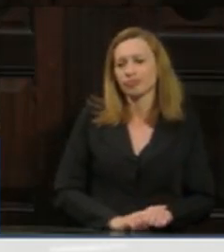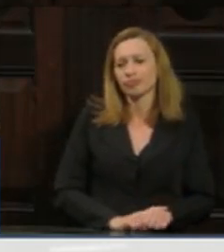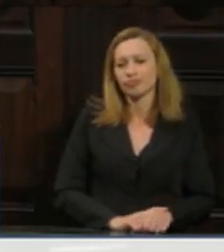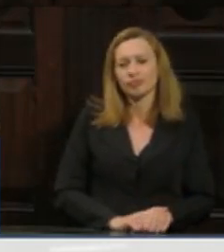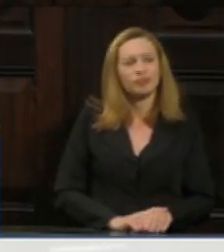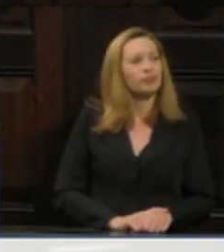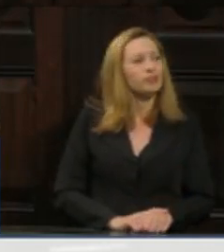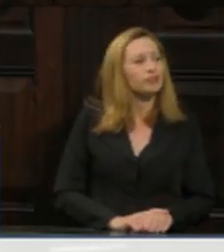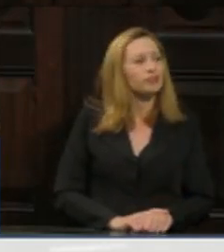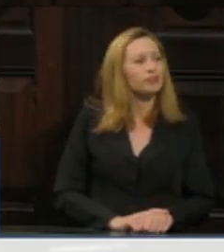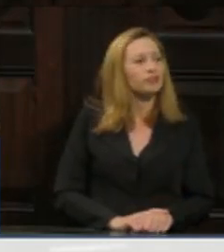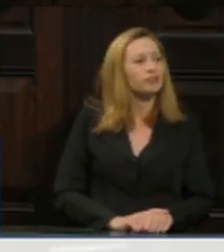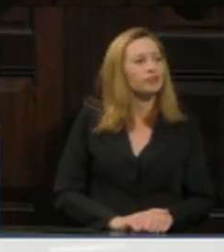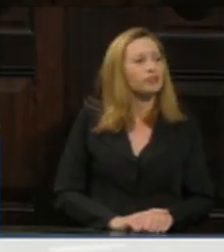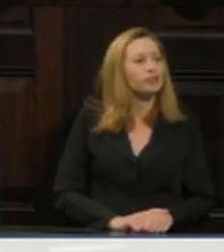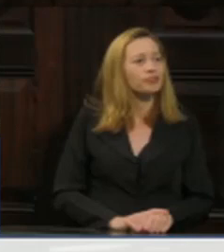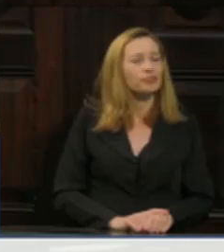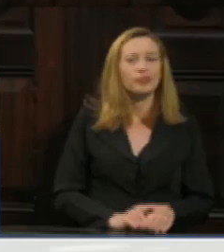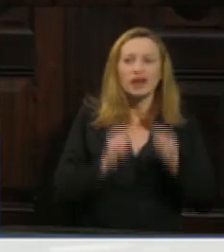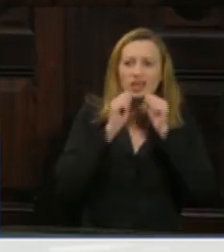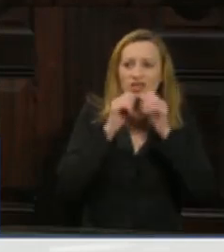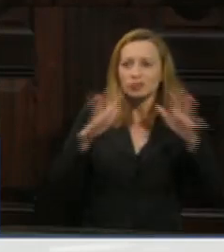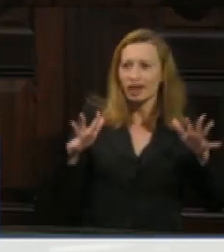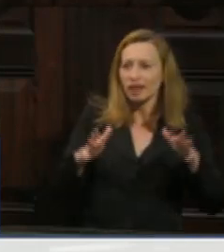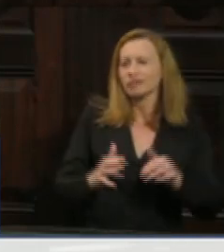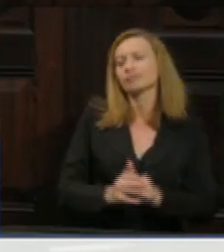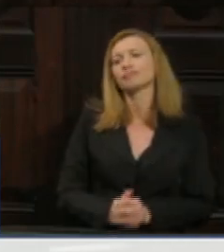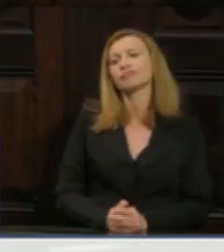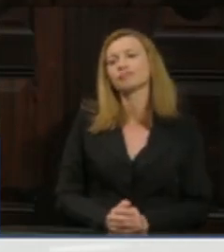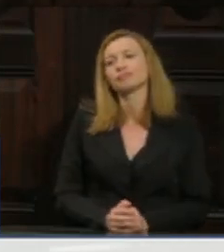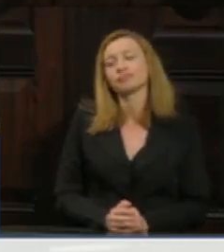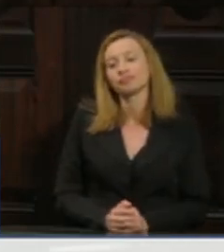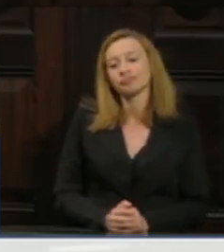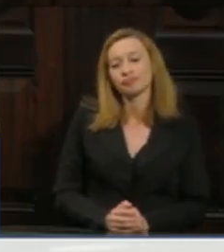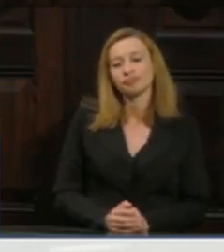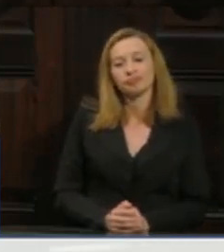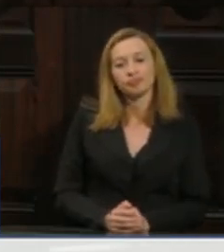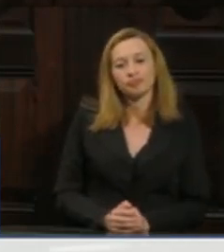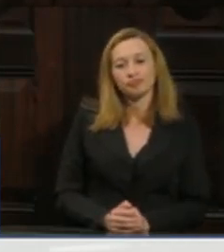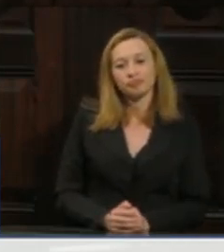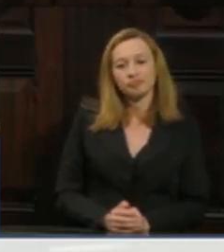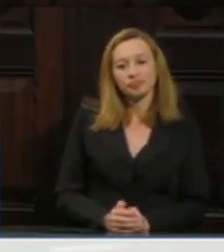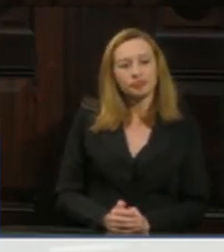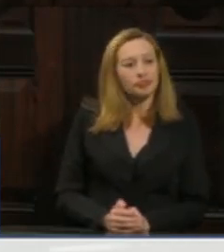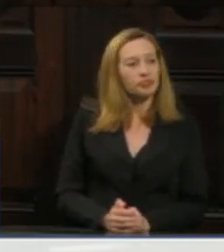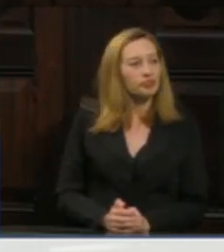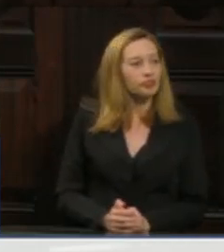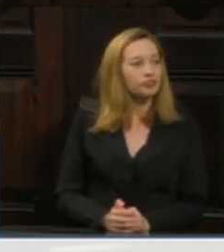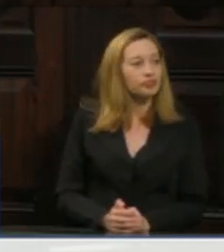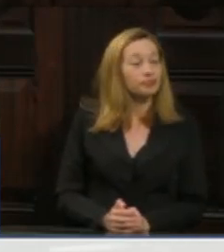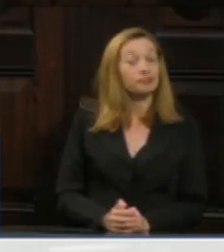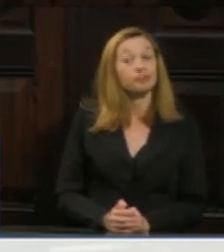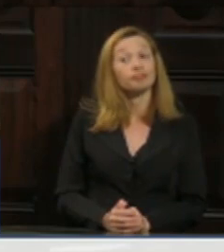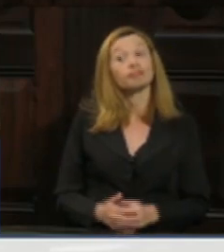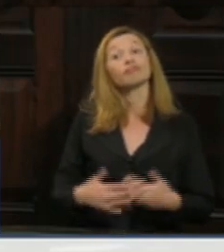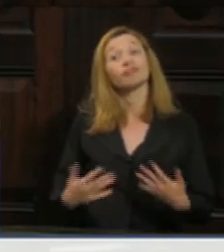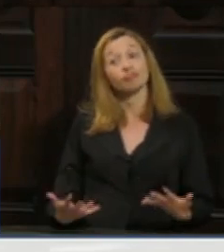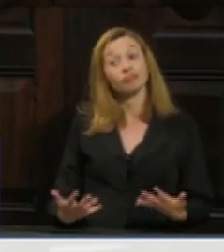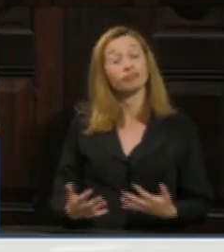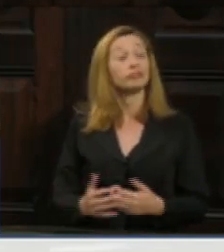Porque muitas coisas, deputado Conte Bittencourt, estão acontecendo